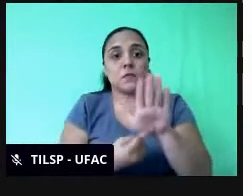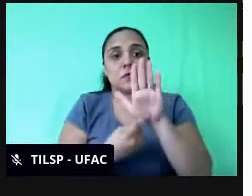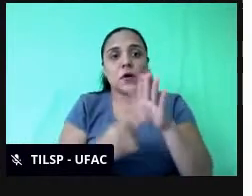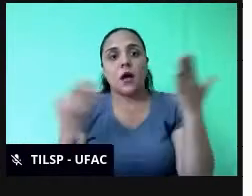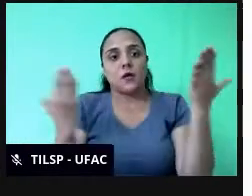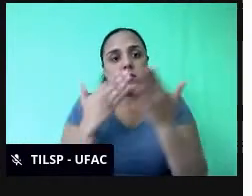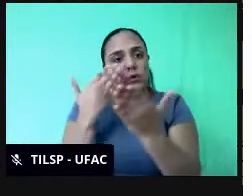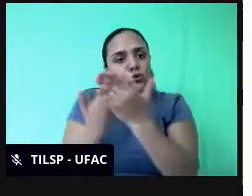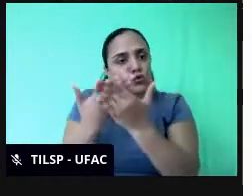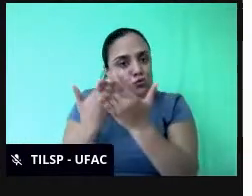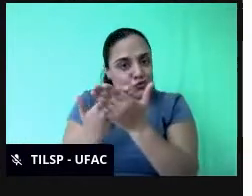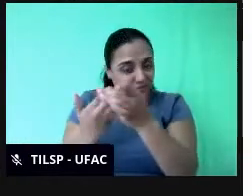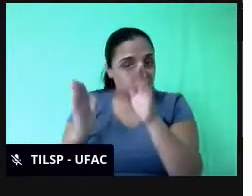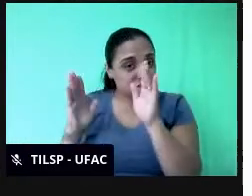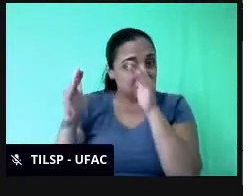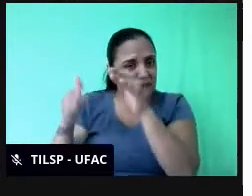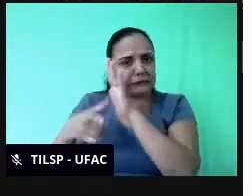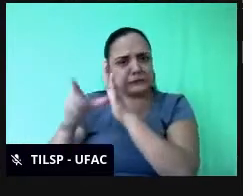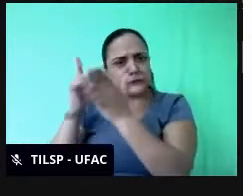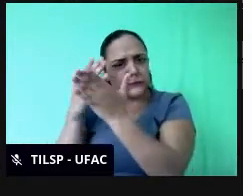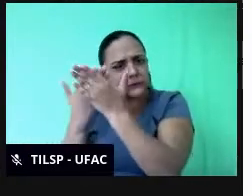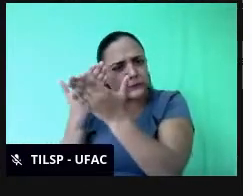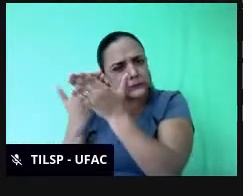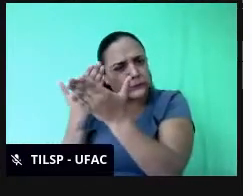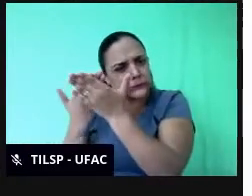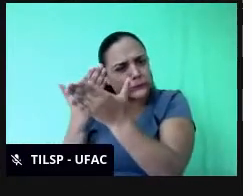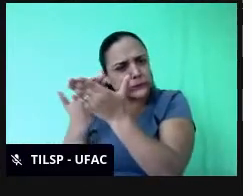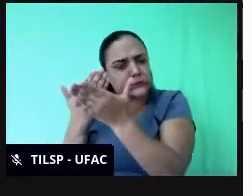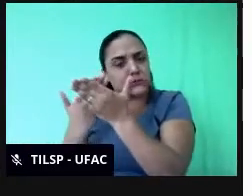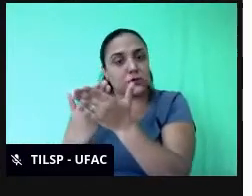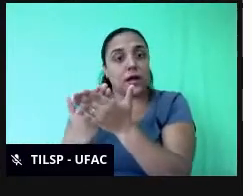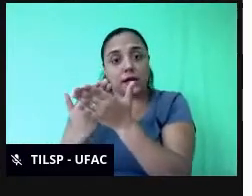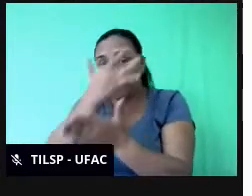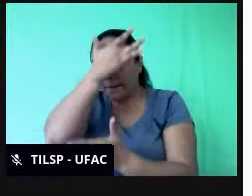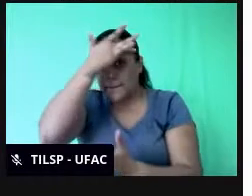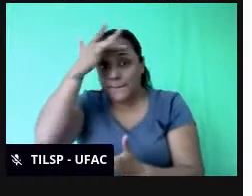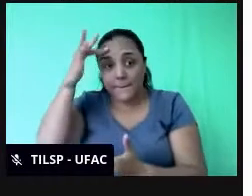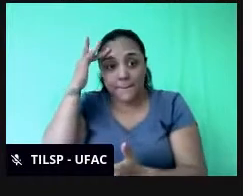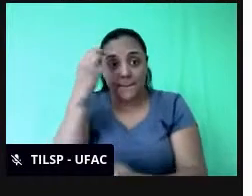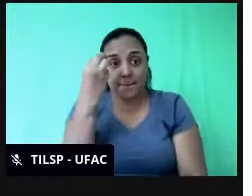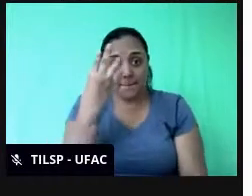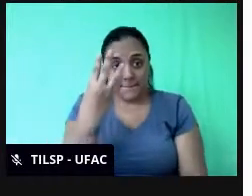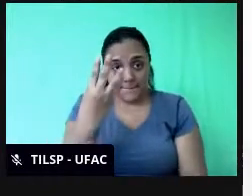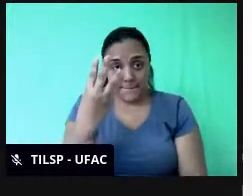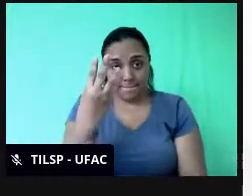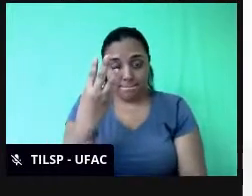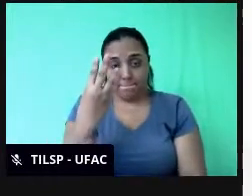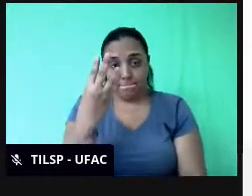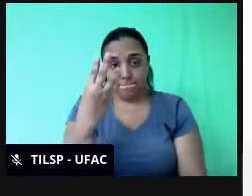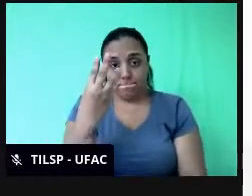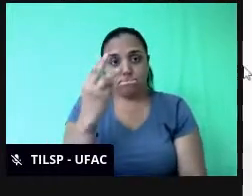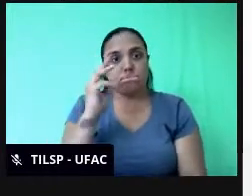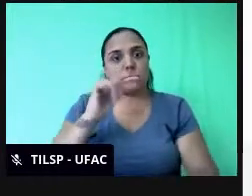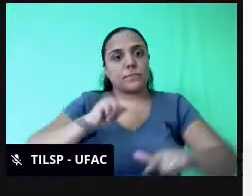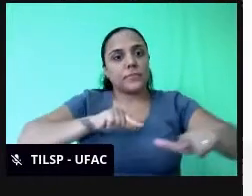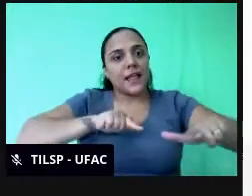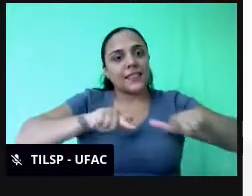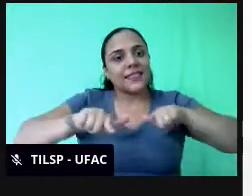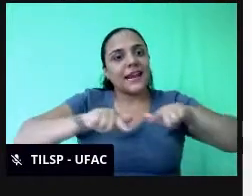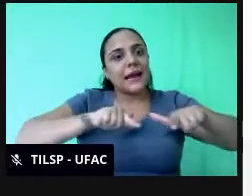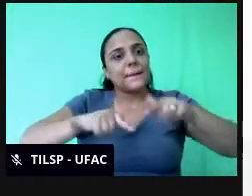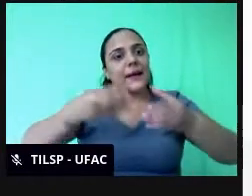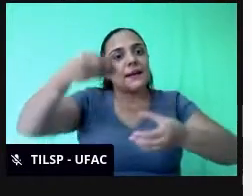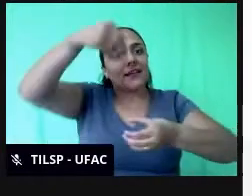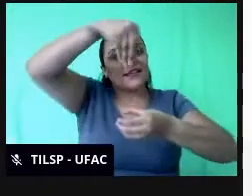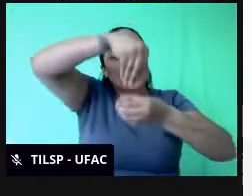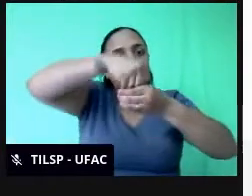estudo específico, 3 dos autores, eles trabalham na empresa que forneceu o